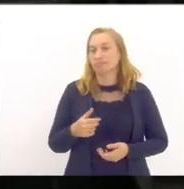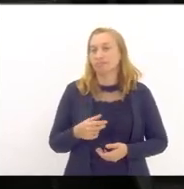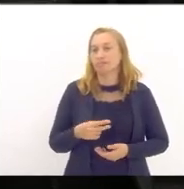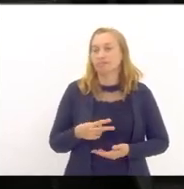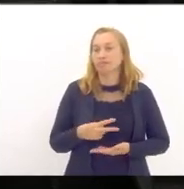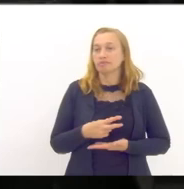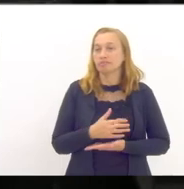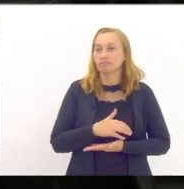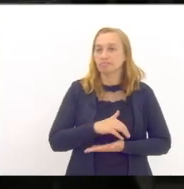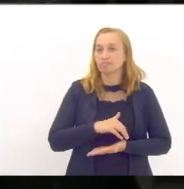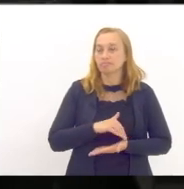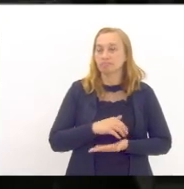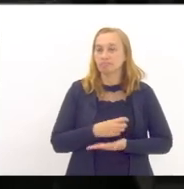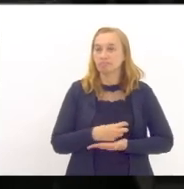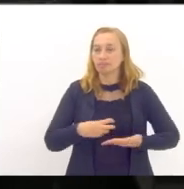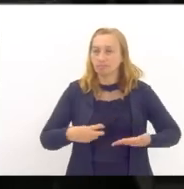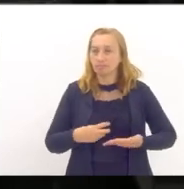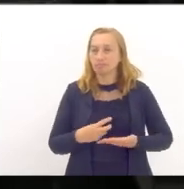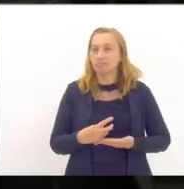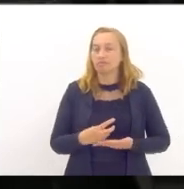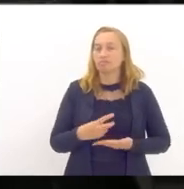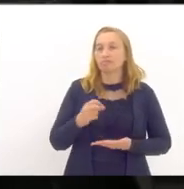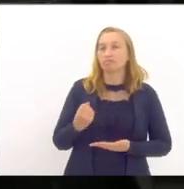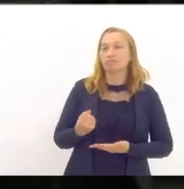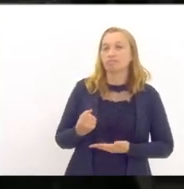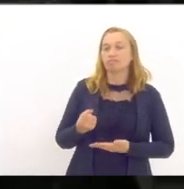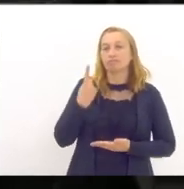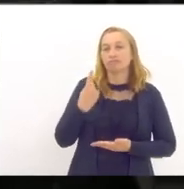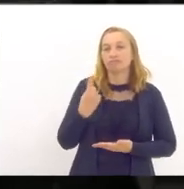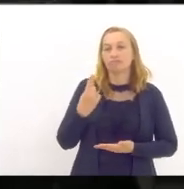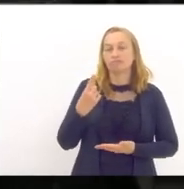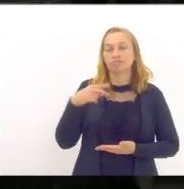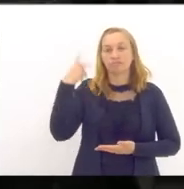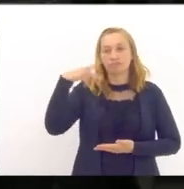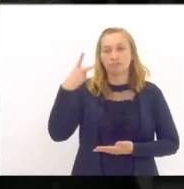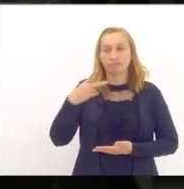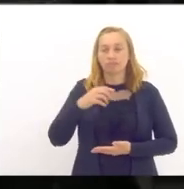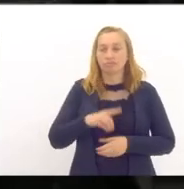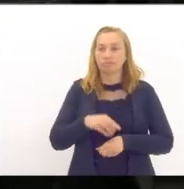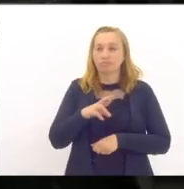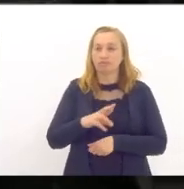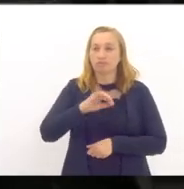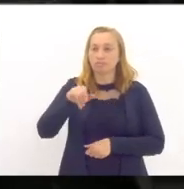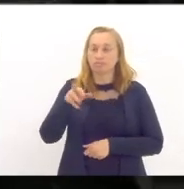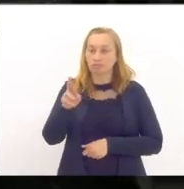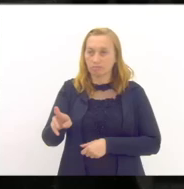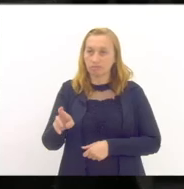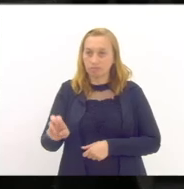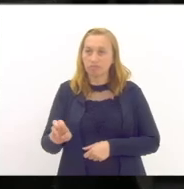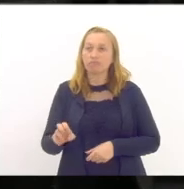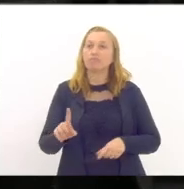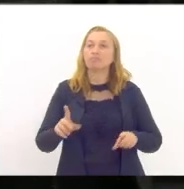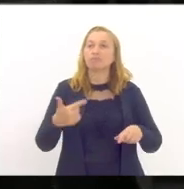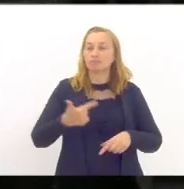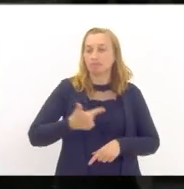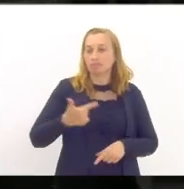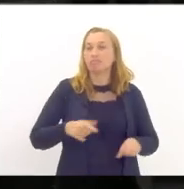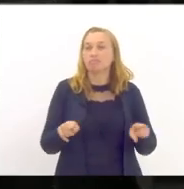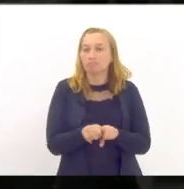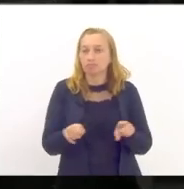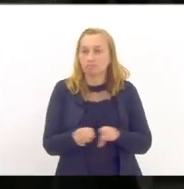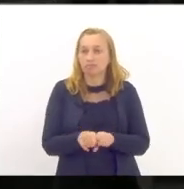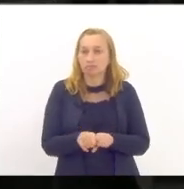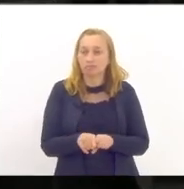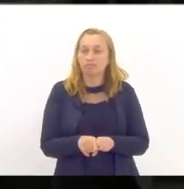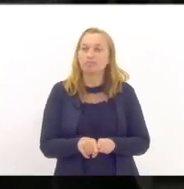mandato de um vereador na casa, o caso do ex-vereador doutor Jairinho, e a segunda cassação da história da Câmara, também na